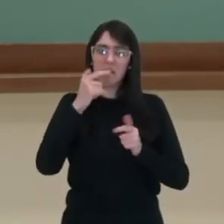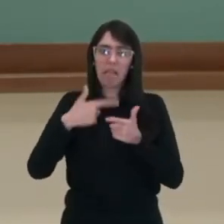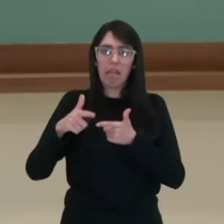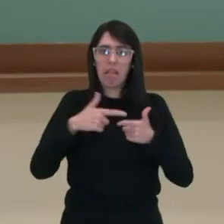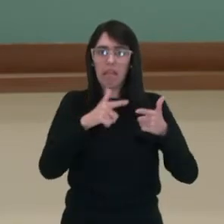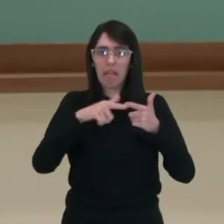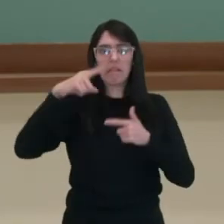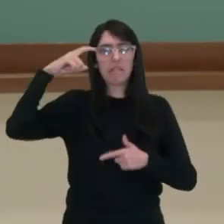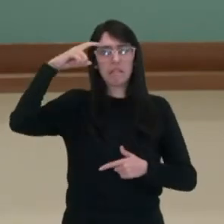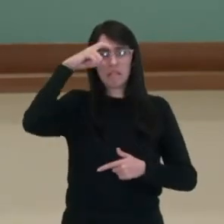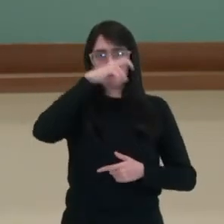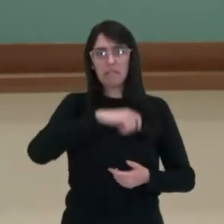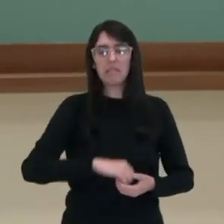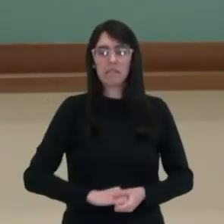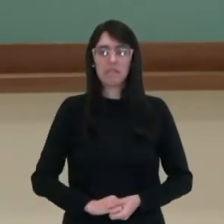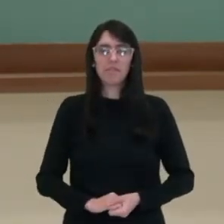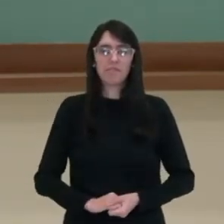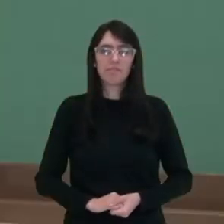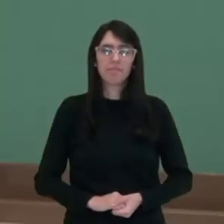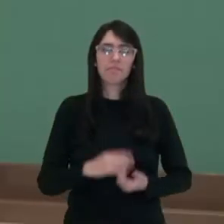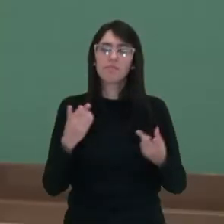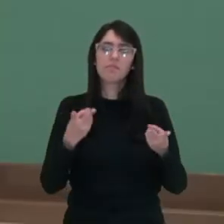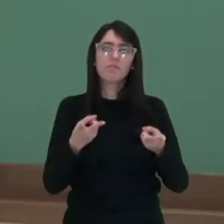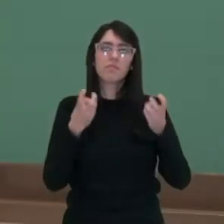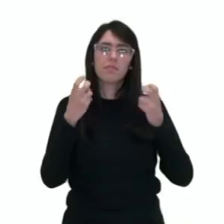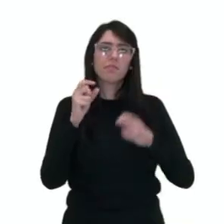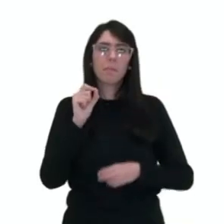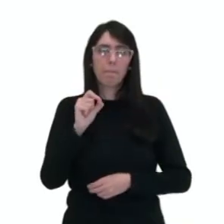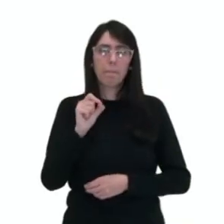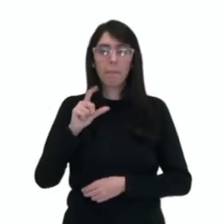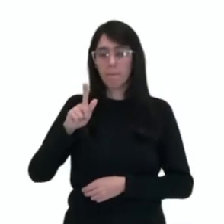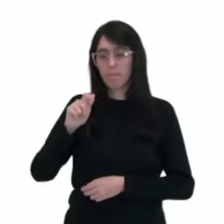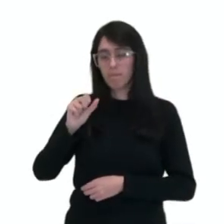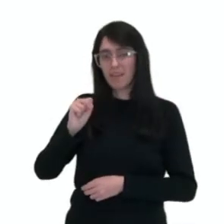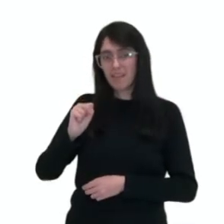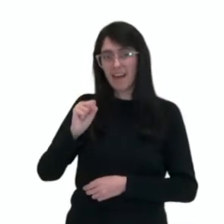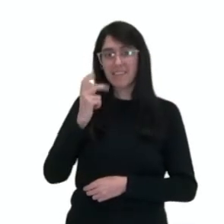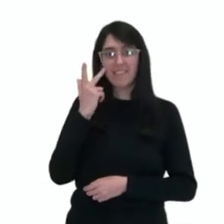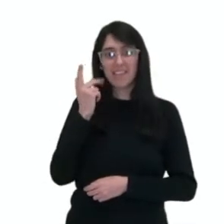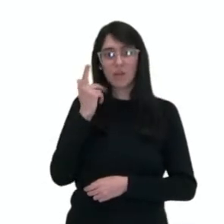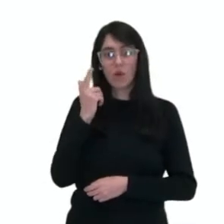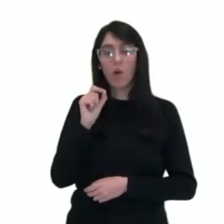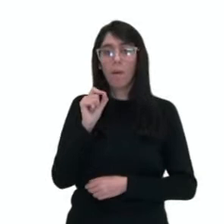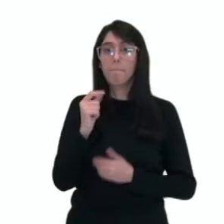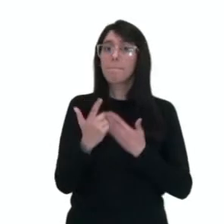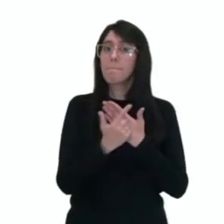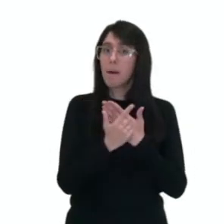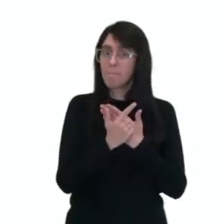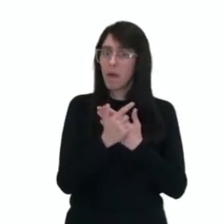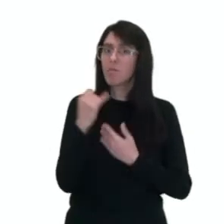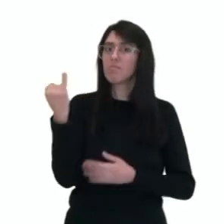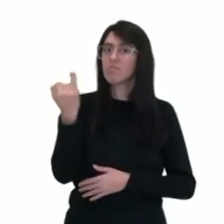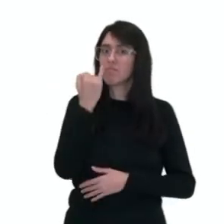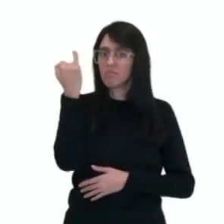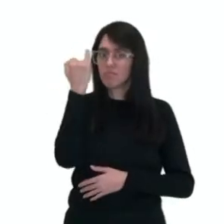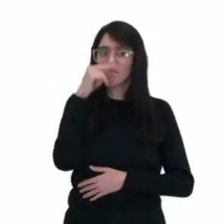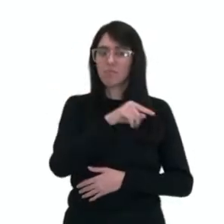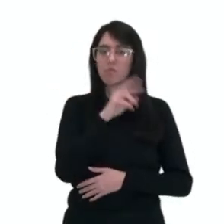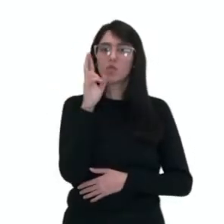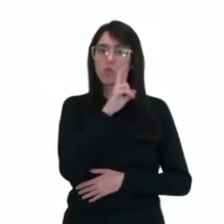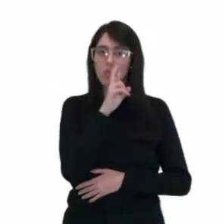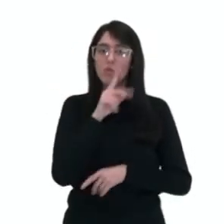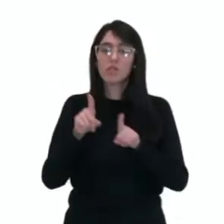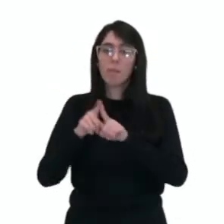conflitos armados. A gente percebe também que o gás natural tem um papel fundamental para a Rússia e para